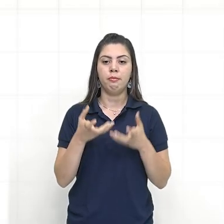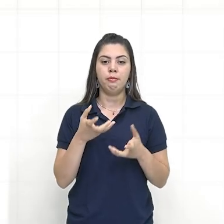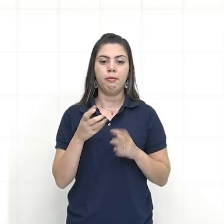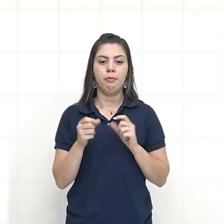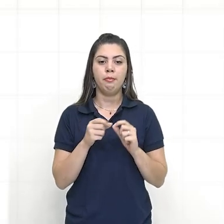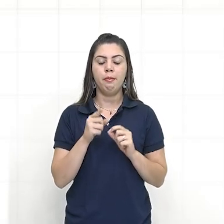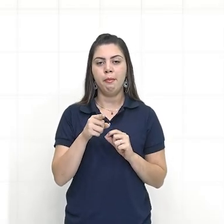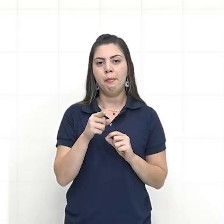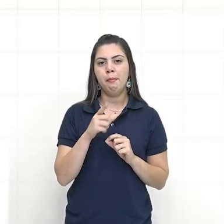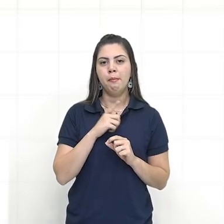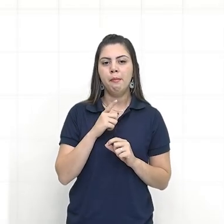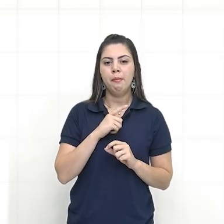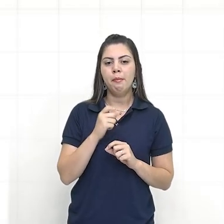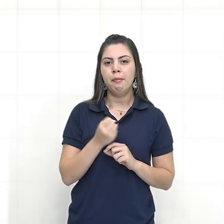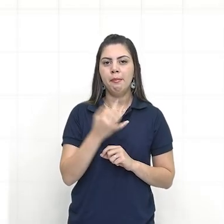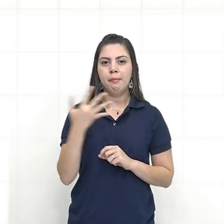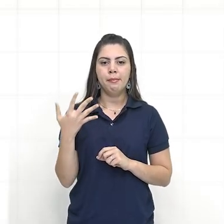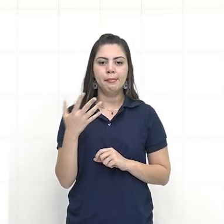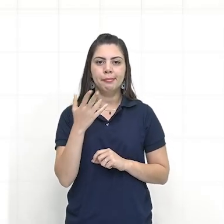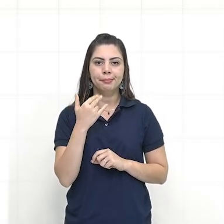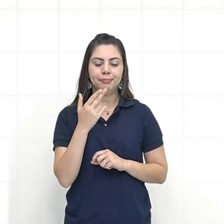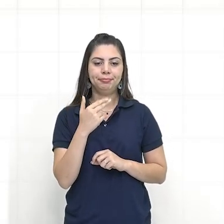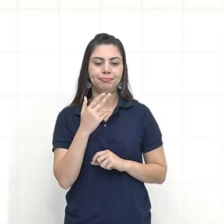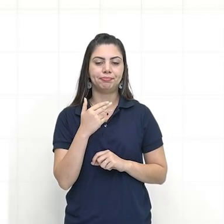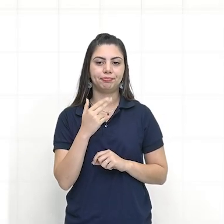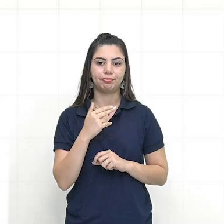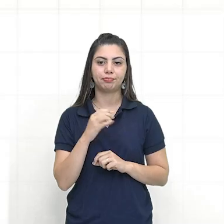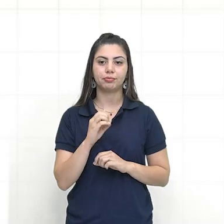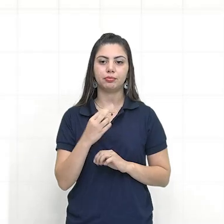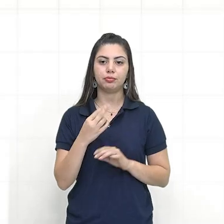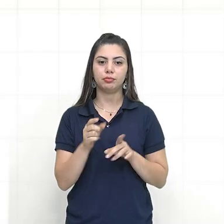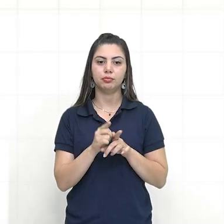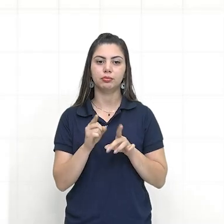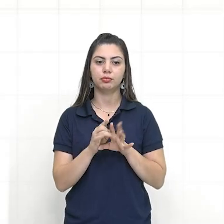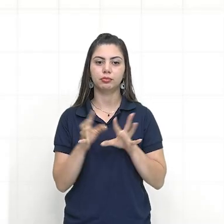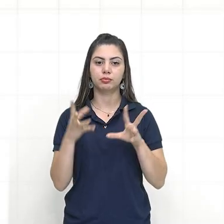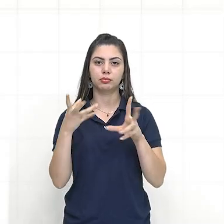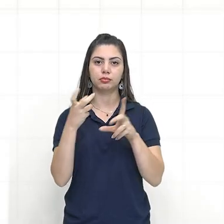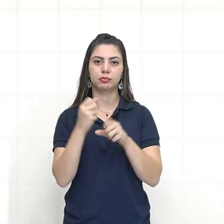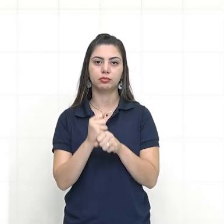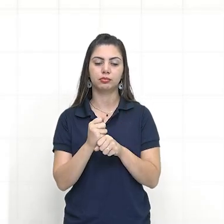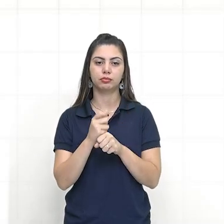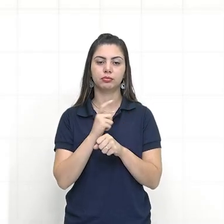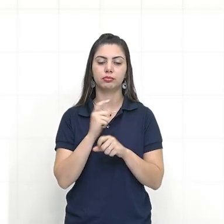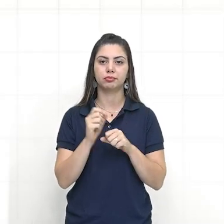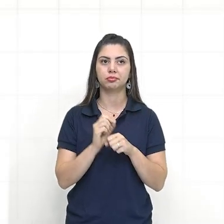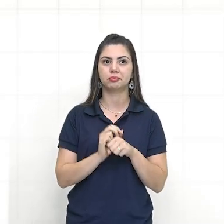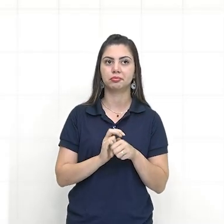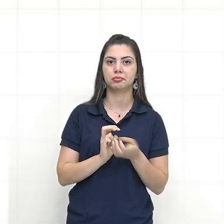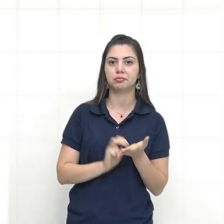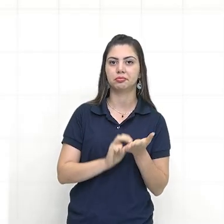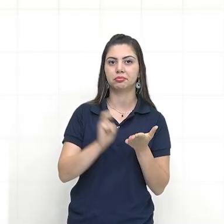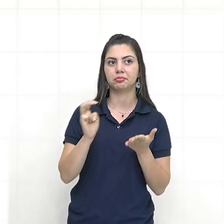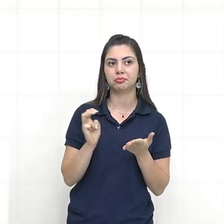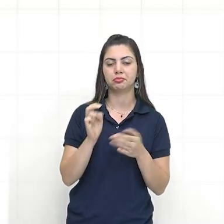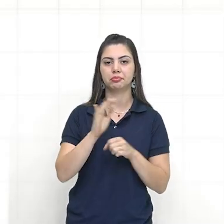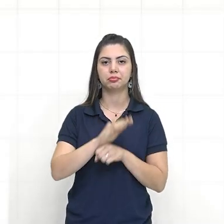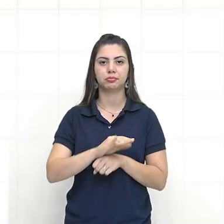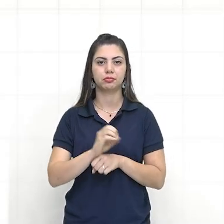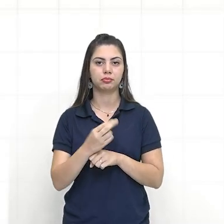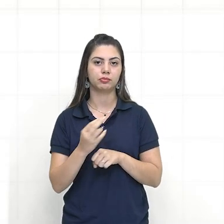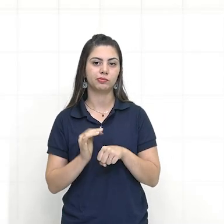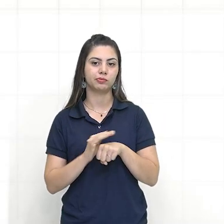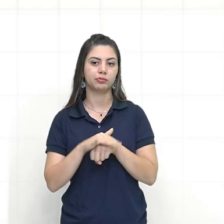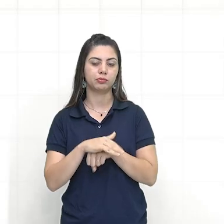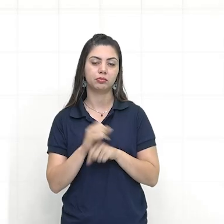somando aqui, ou o quantitativo de alunos por turno, né, matutino,